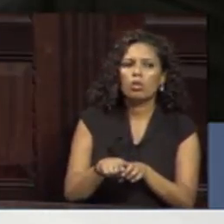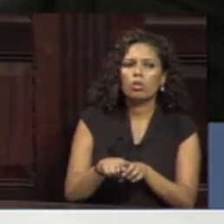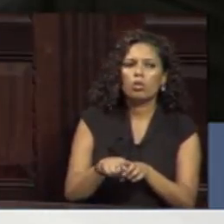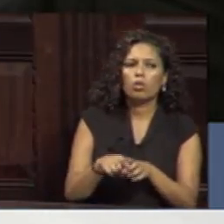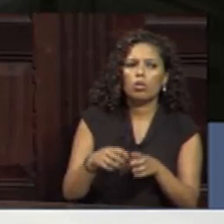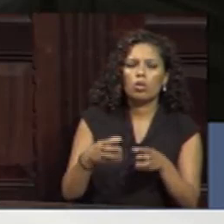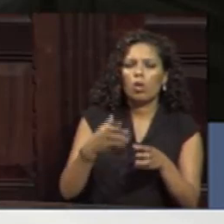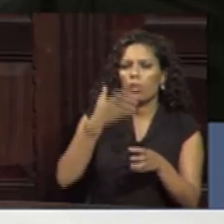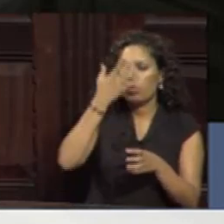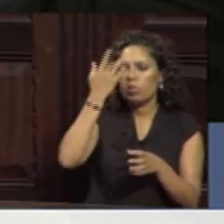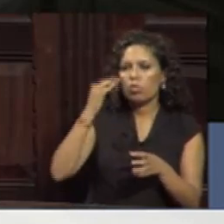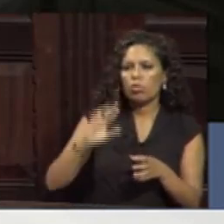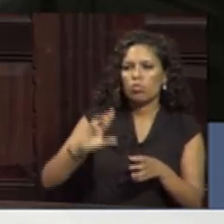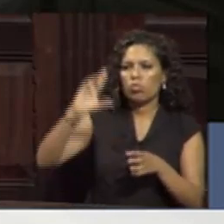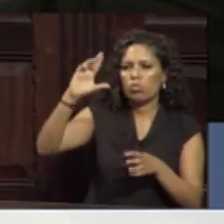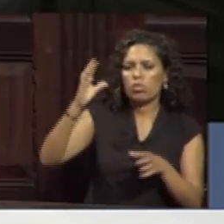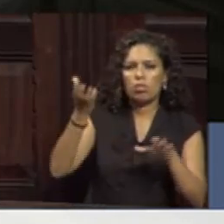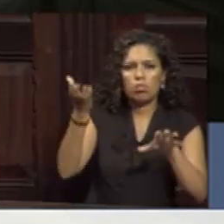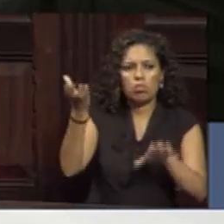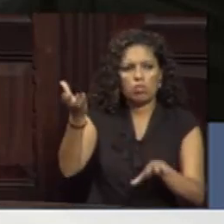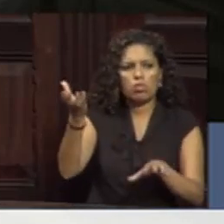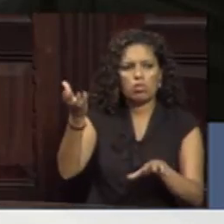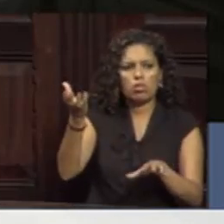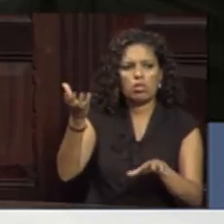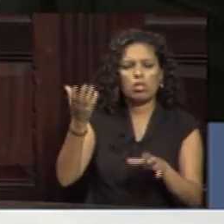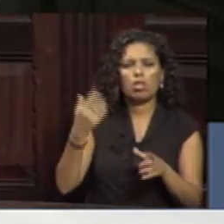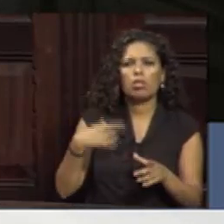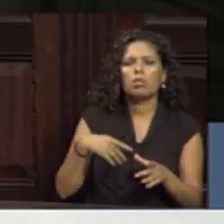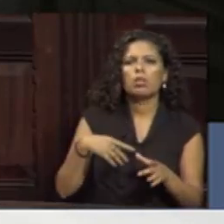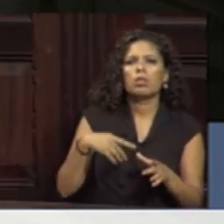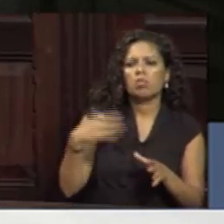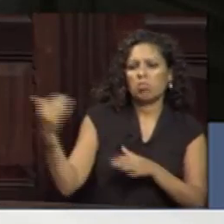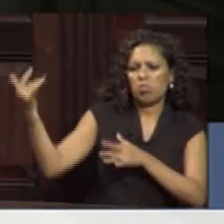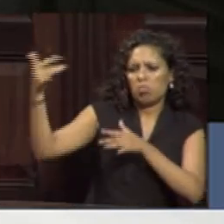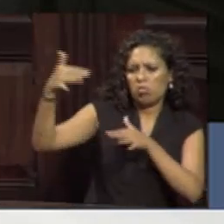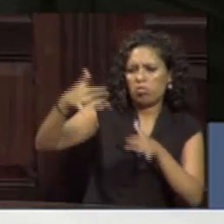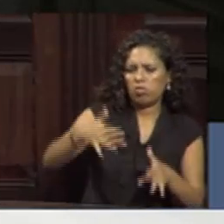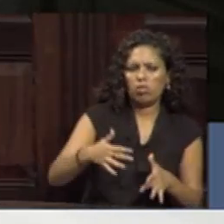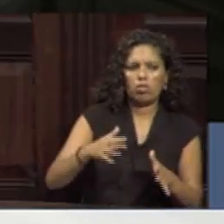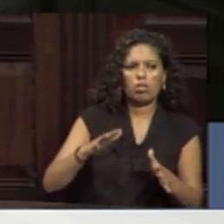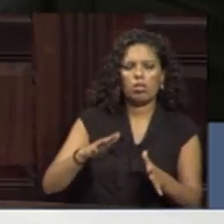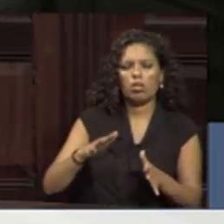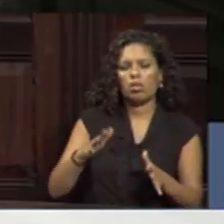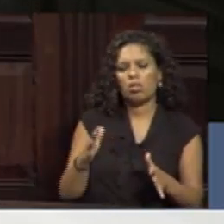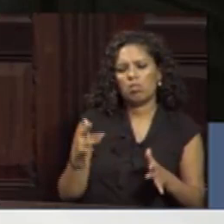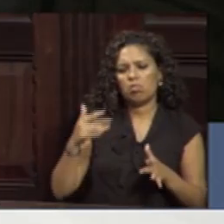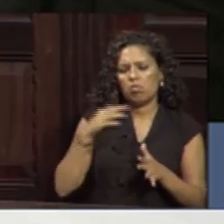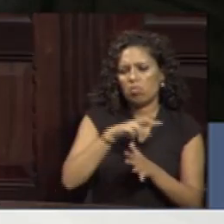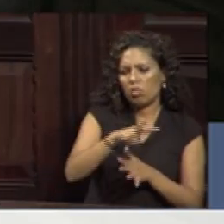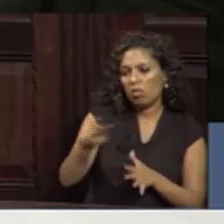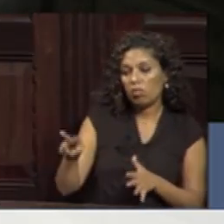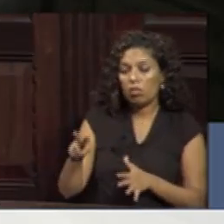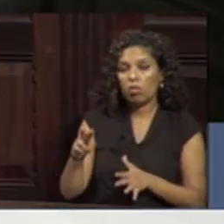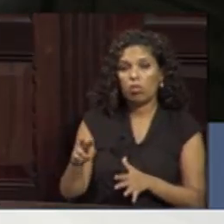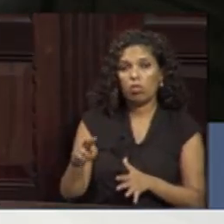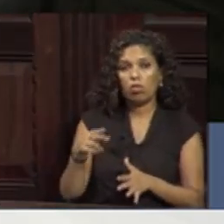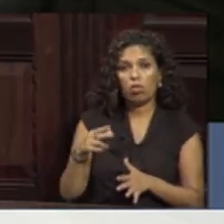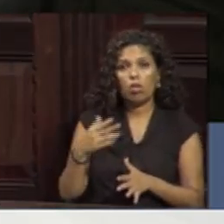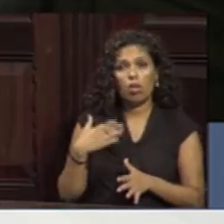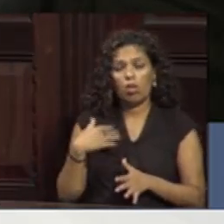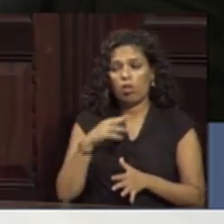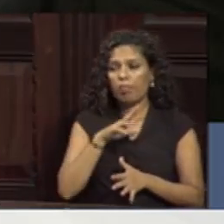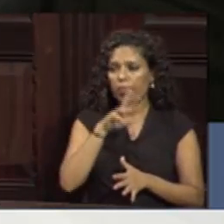uma investigação preliminar. Eu consigo entender, né, toda essa movimentação no sentido